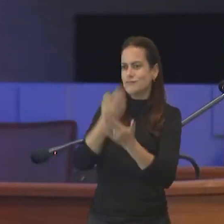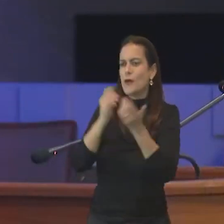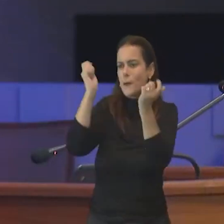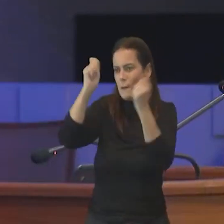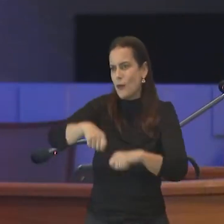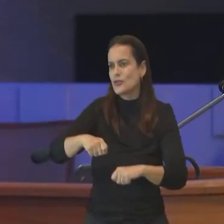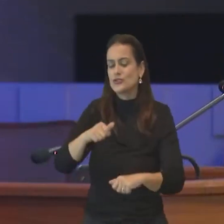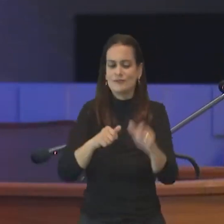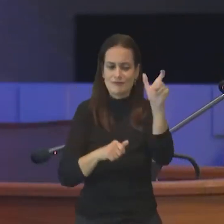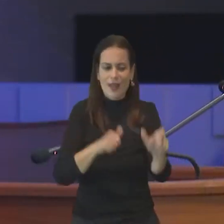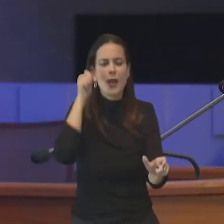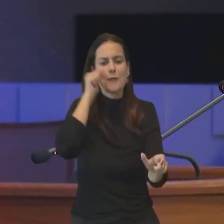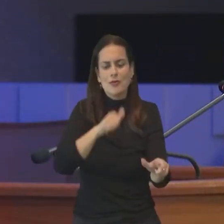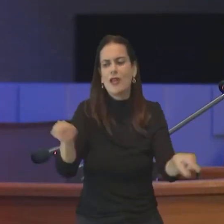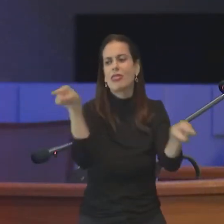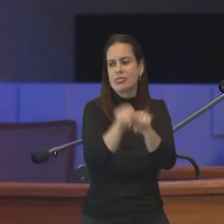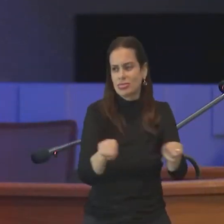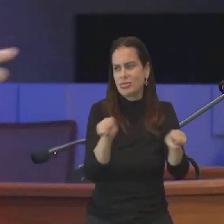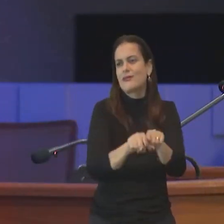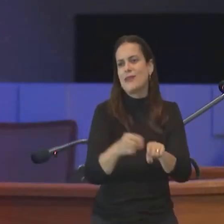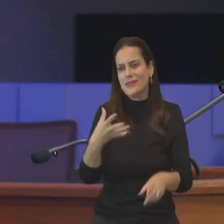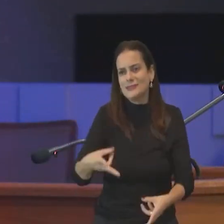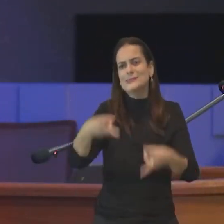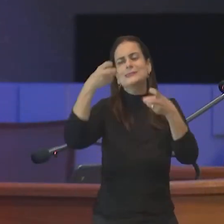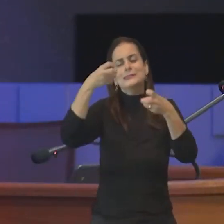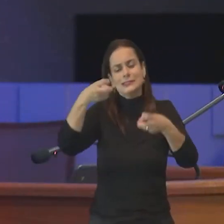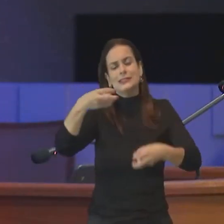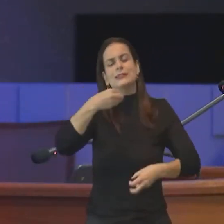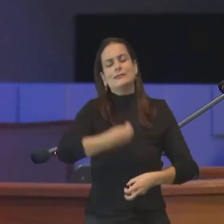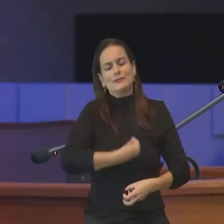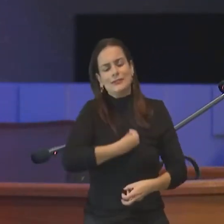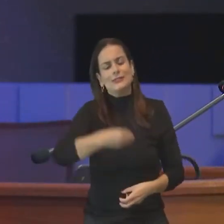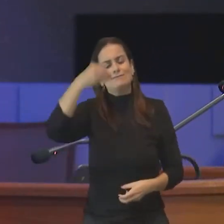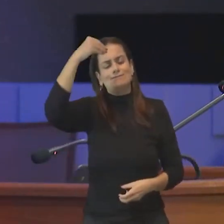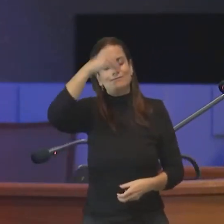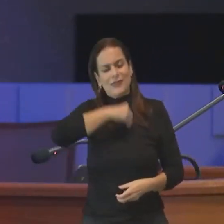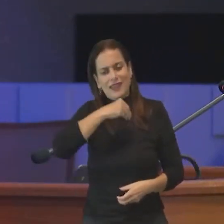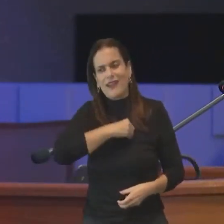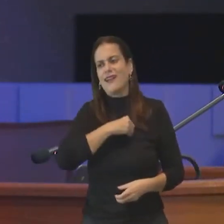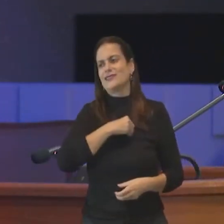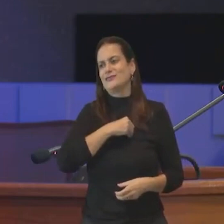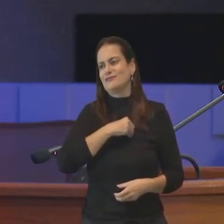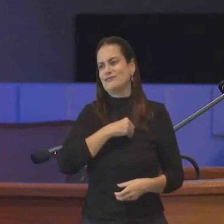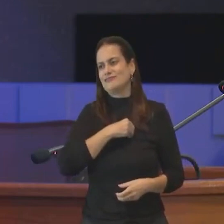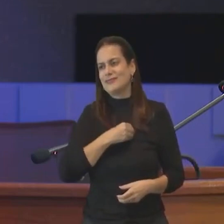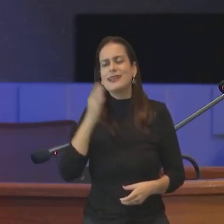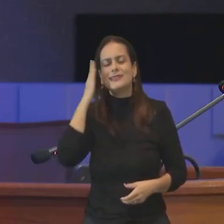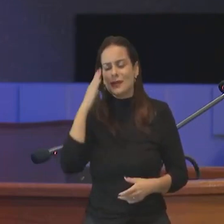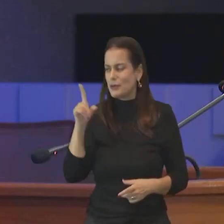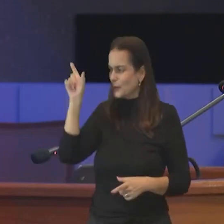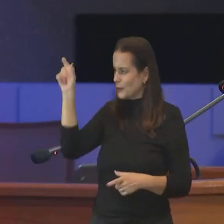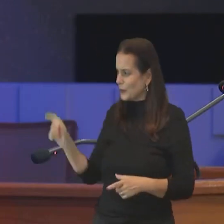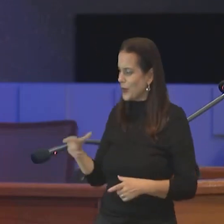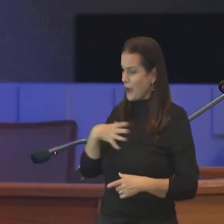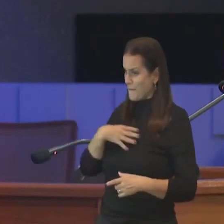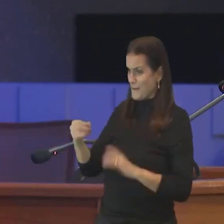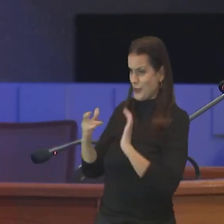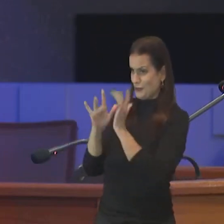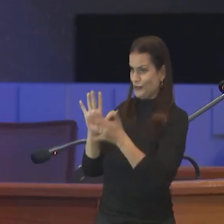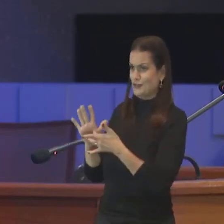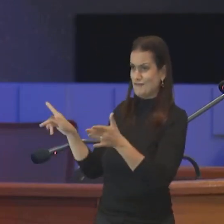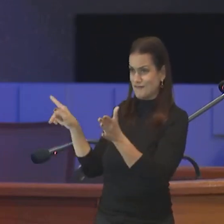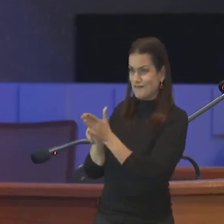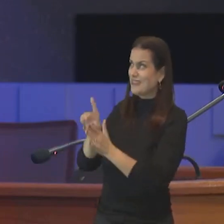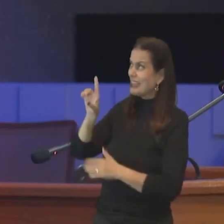mulher compreendeu a vida pecaminosa que ela levava, reconhecendo que estava diante do Filho de Deus, e que ela